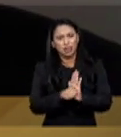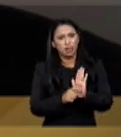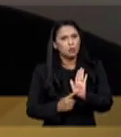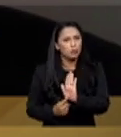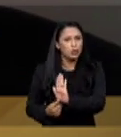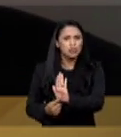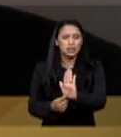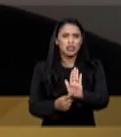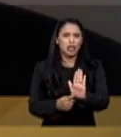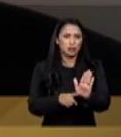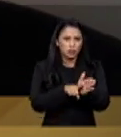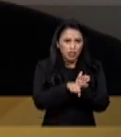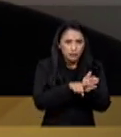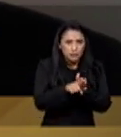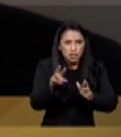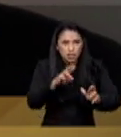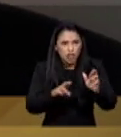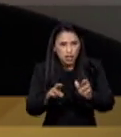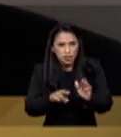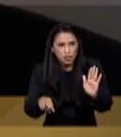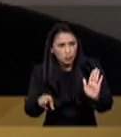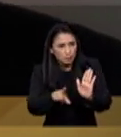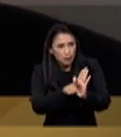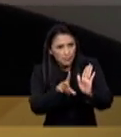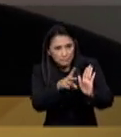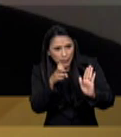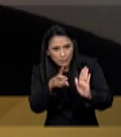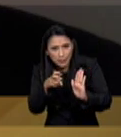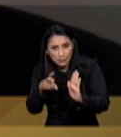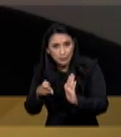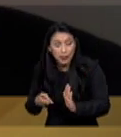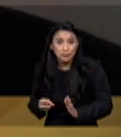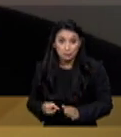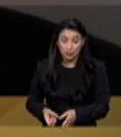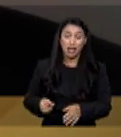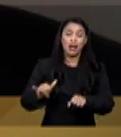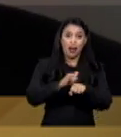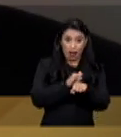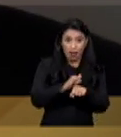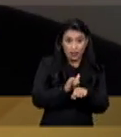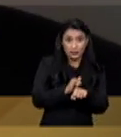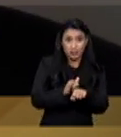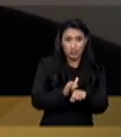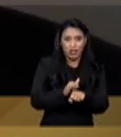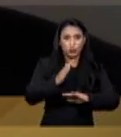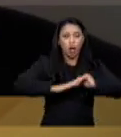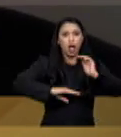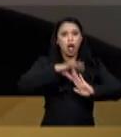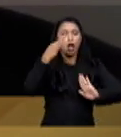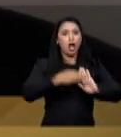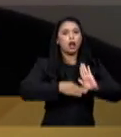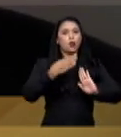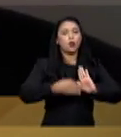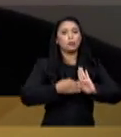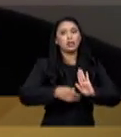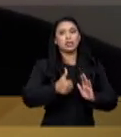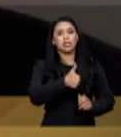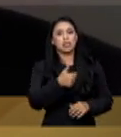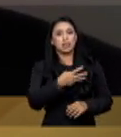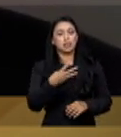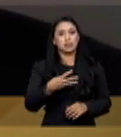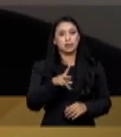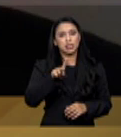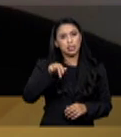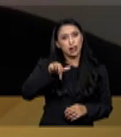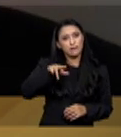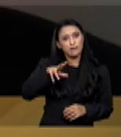no decorrer das investigações levadas a efeito na Operação Lava Jato, a competência da 13ª Vara